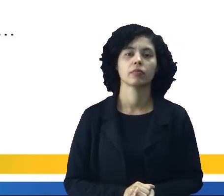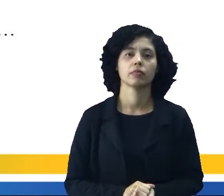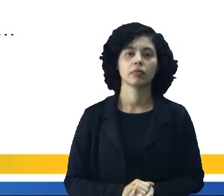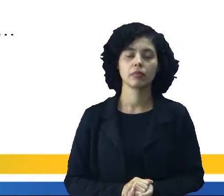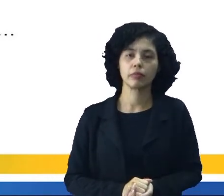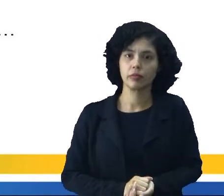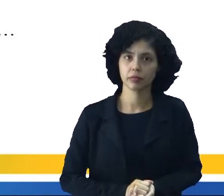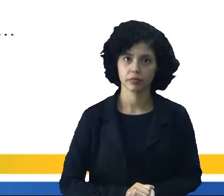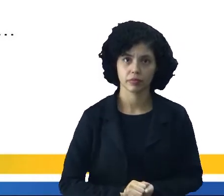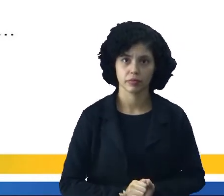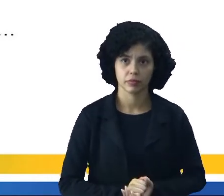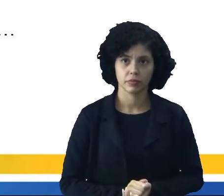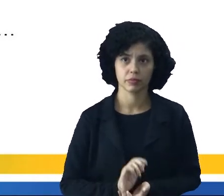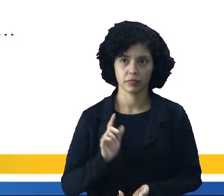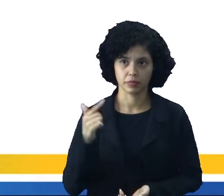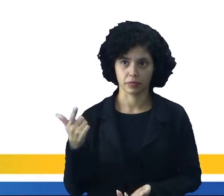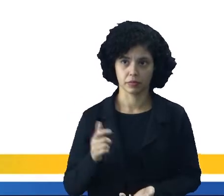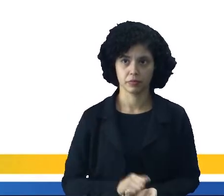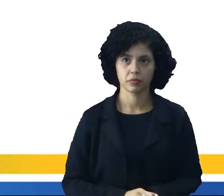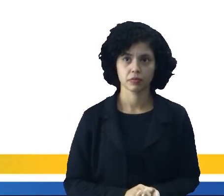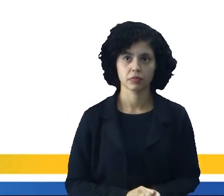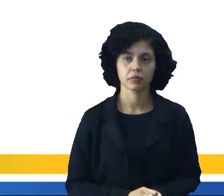3,14,159265 etc